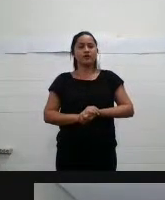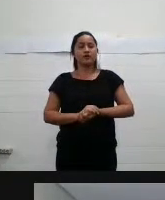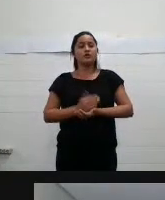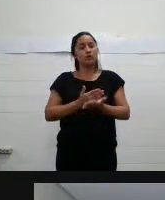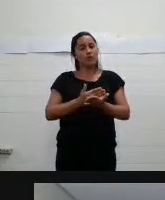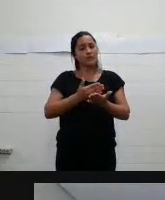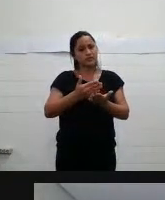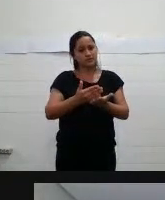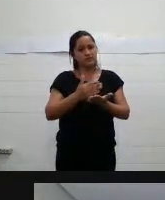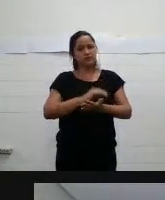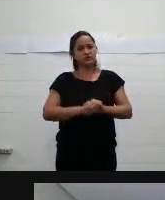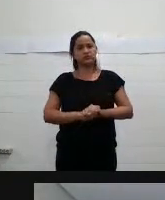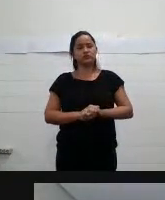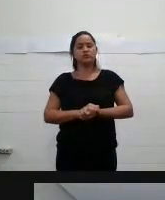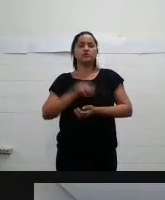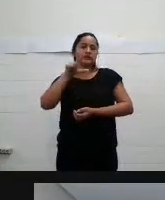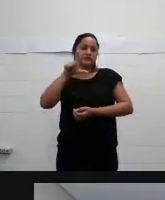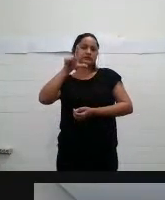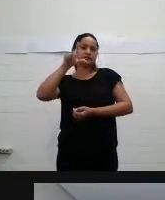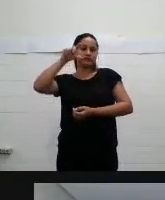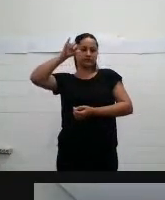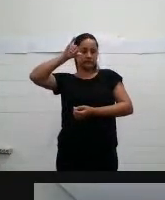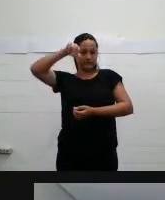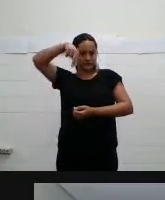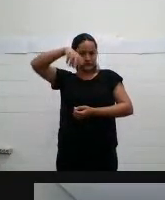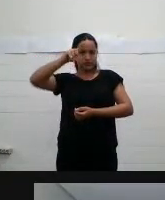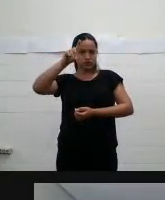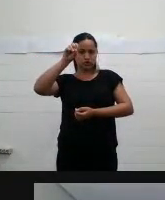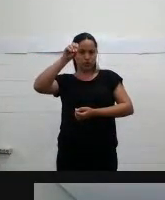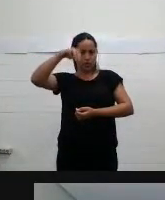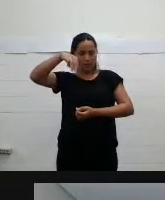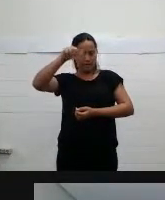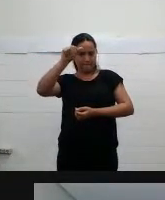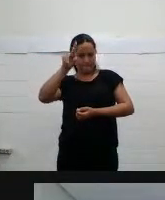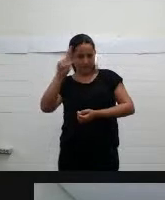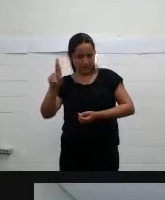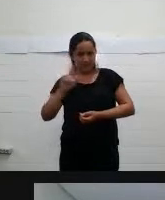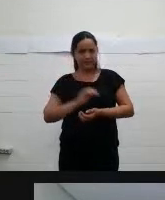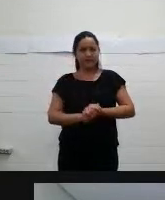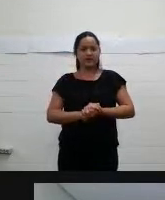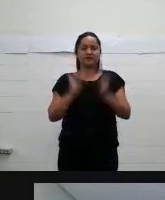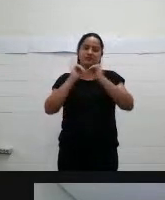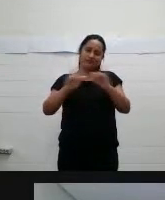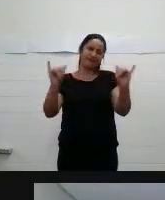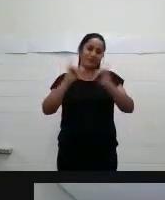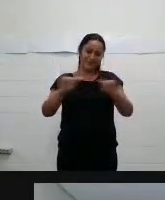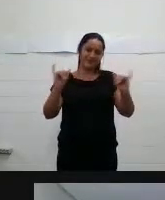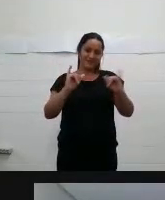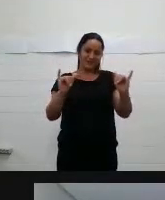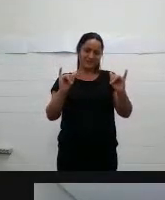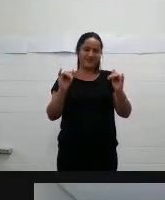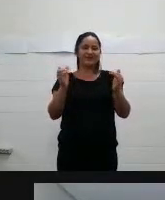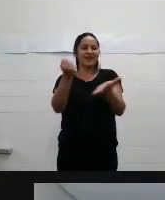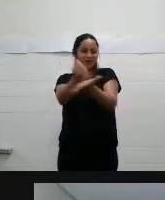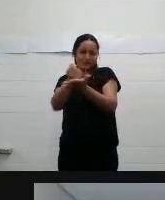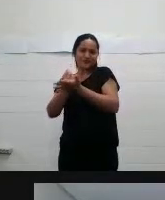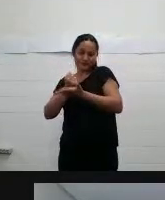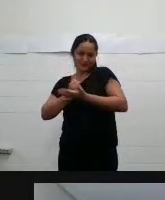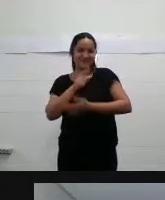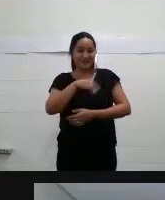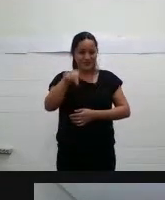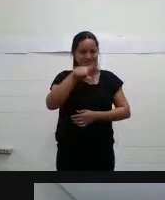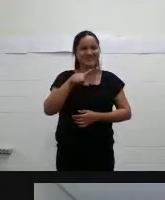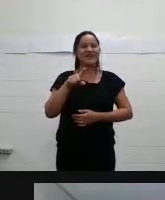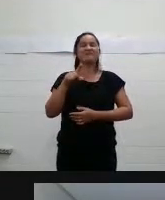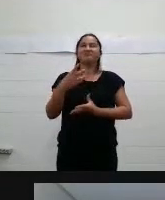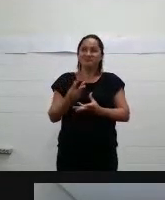aí, Lindomar, eu acho que você talvez tenha informações que te auxiliem bastante nessa